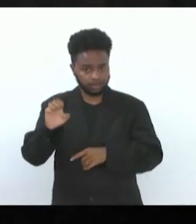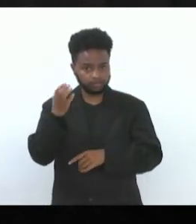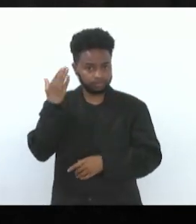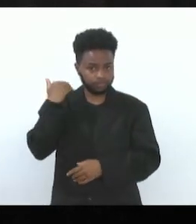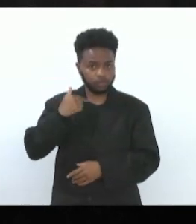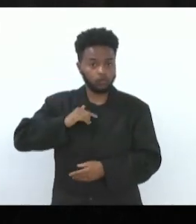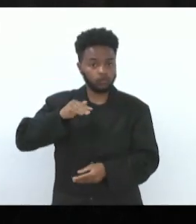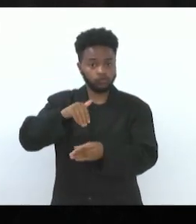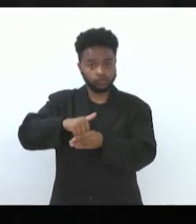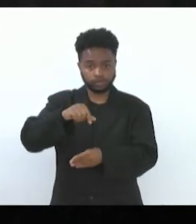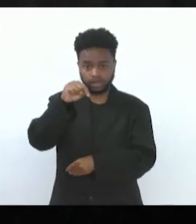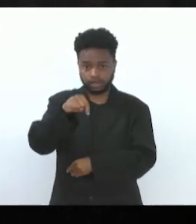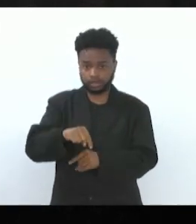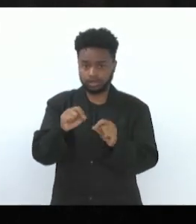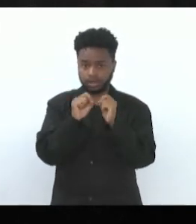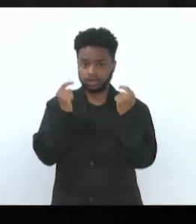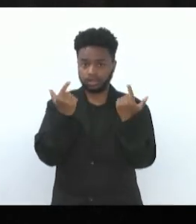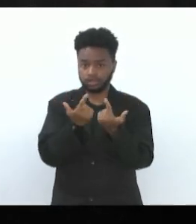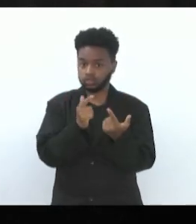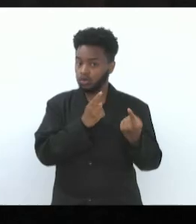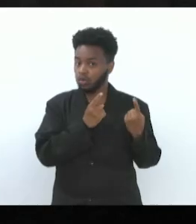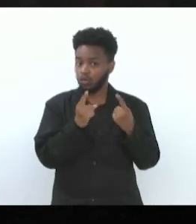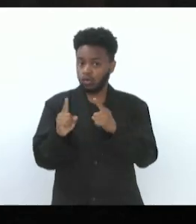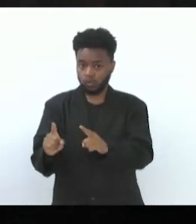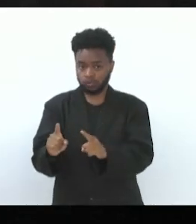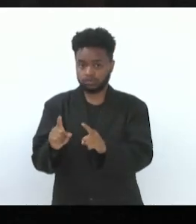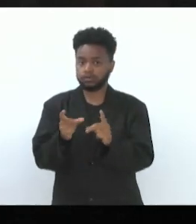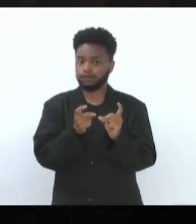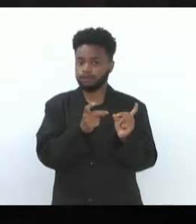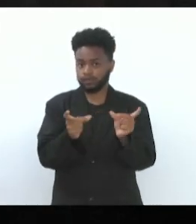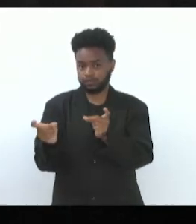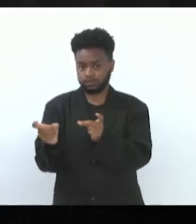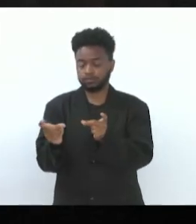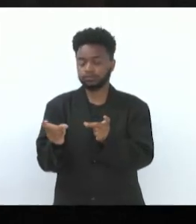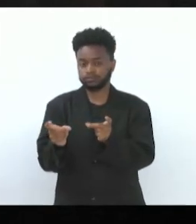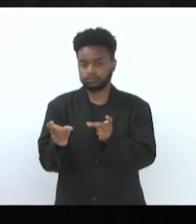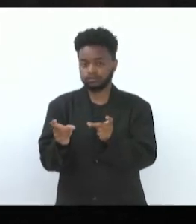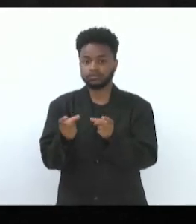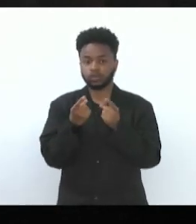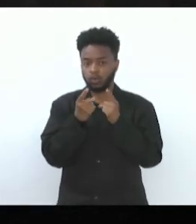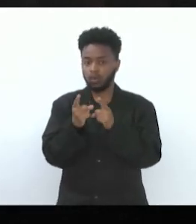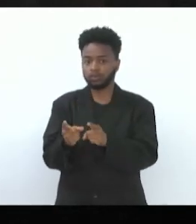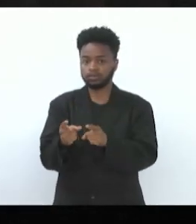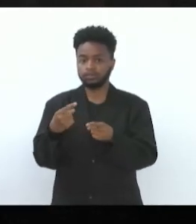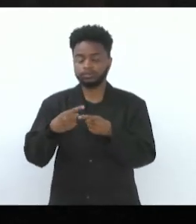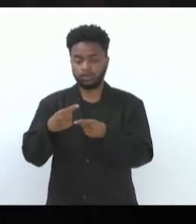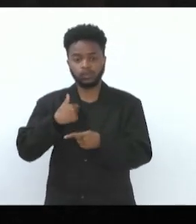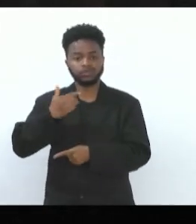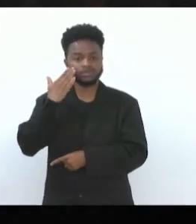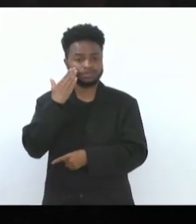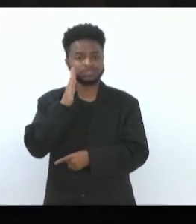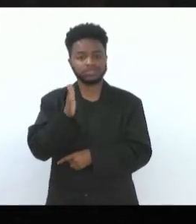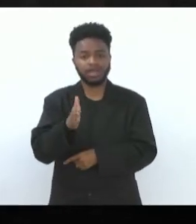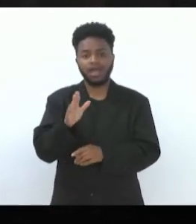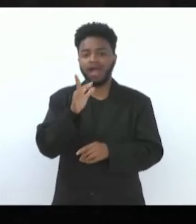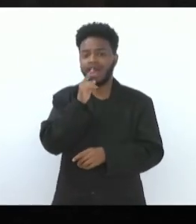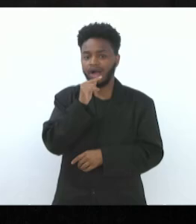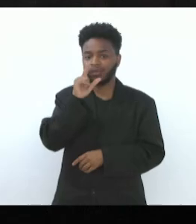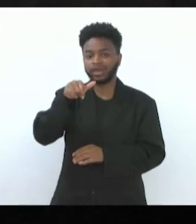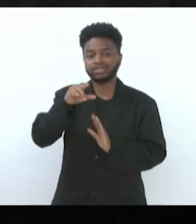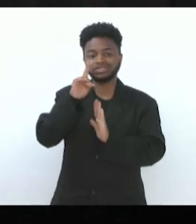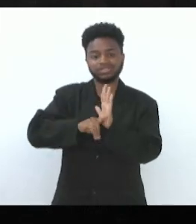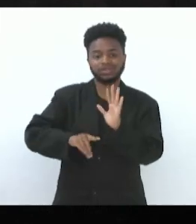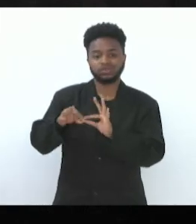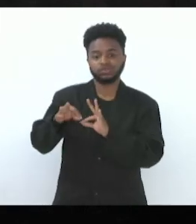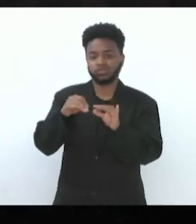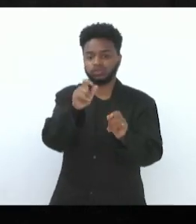votei aqui nessa casa, deputada Indemir Reinaldo, contra o leilão da SEDAI, porque eu sabia que água é um direito de todos. Sem